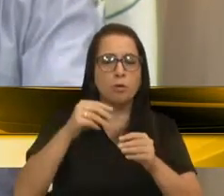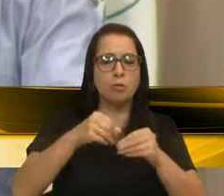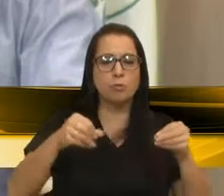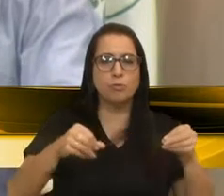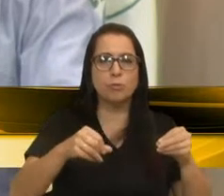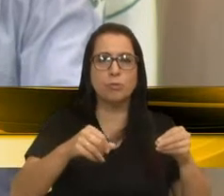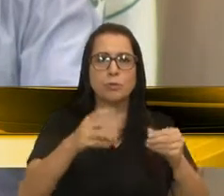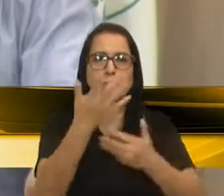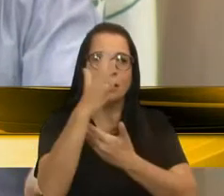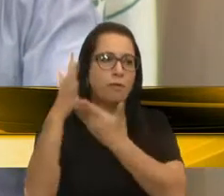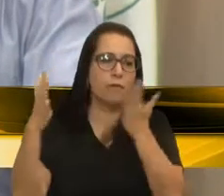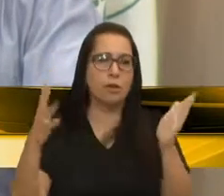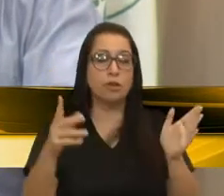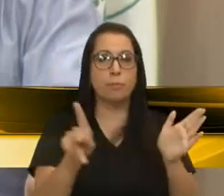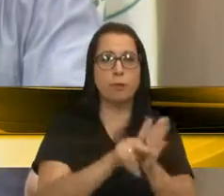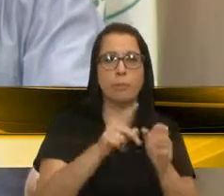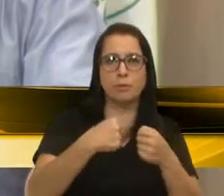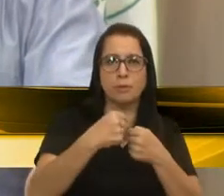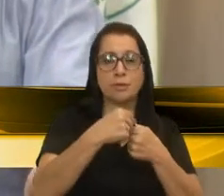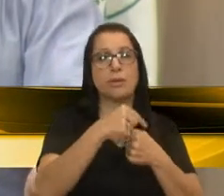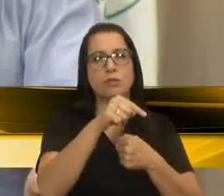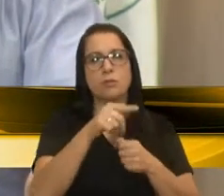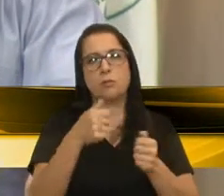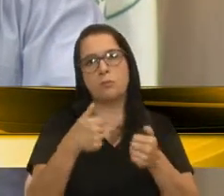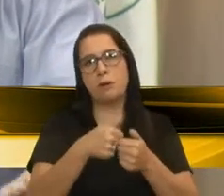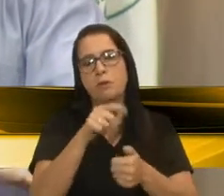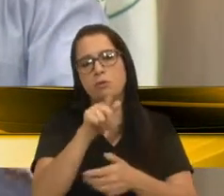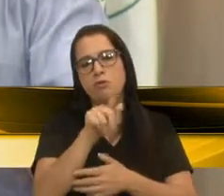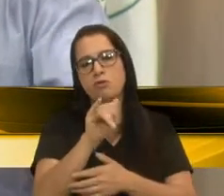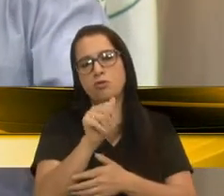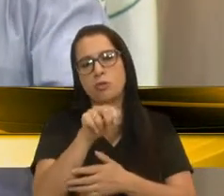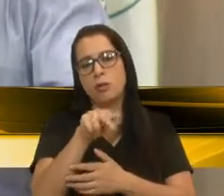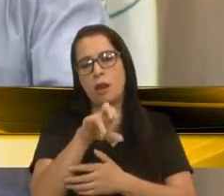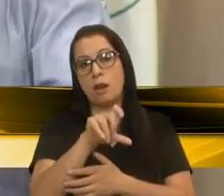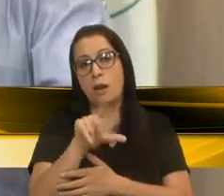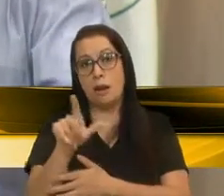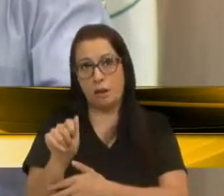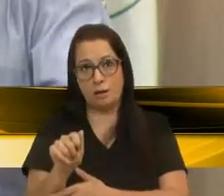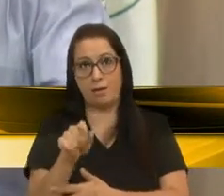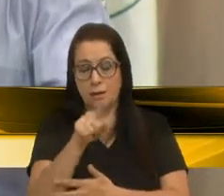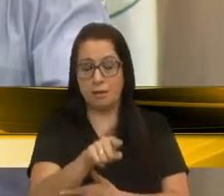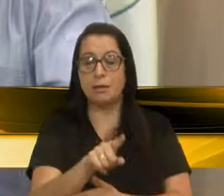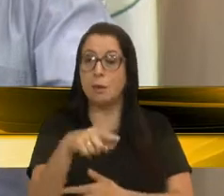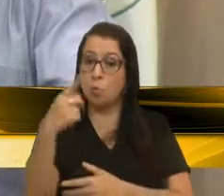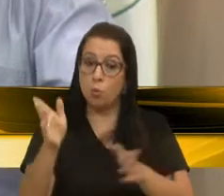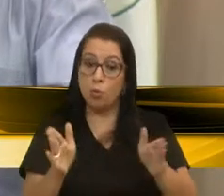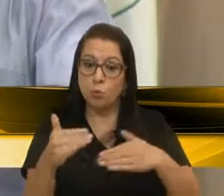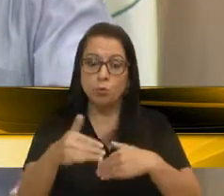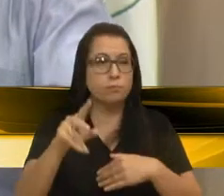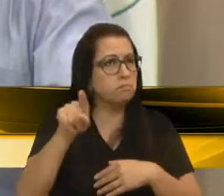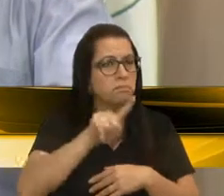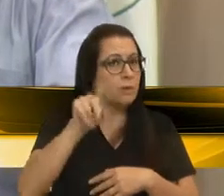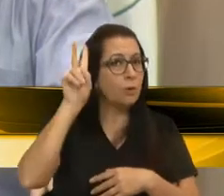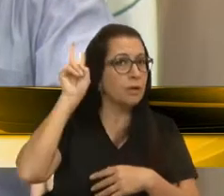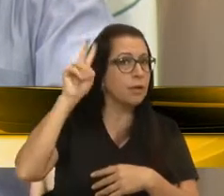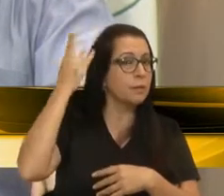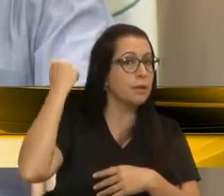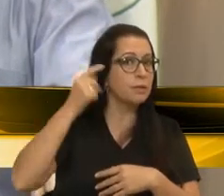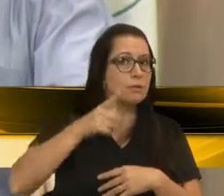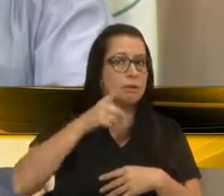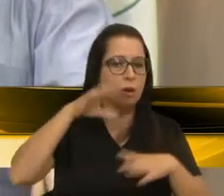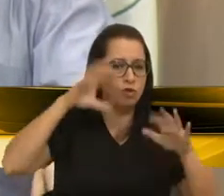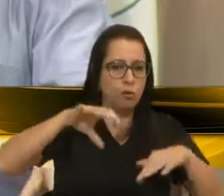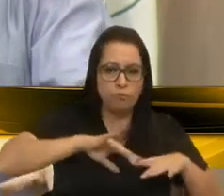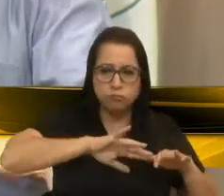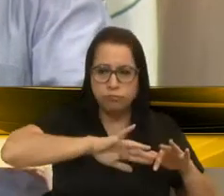do município, né? E foi construído ali. Tu tem um outro grande tanque de detenção, quem não se lembra do grande